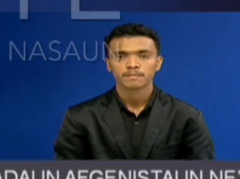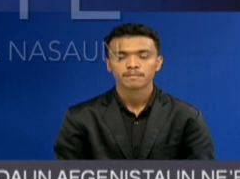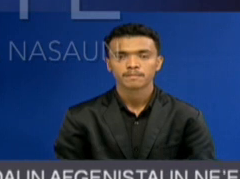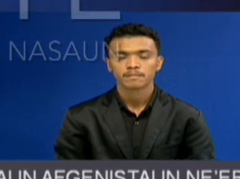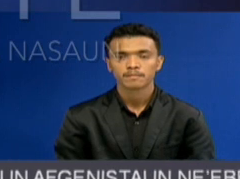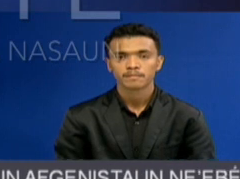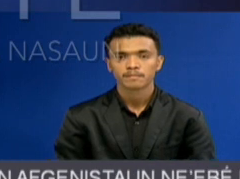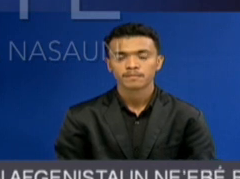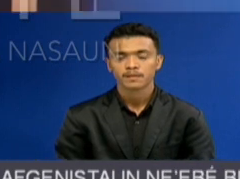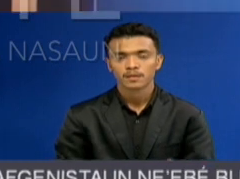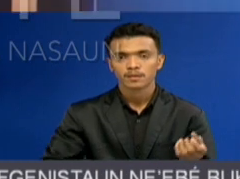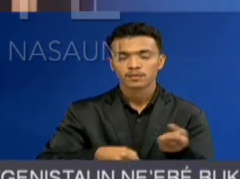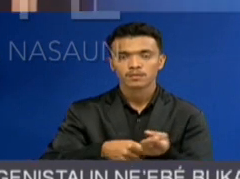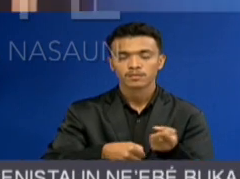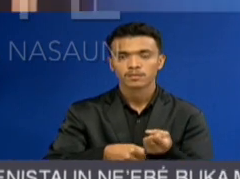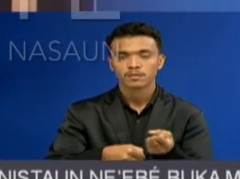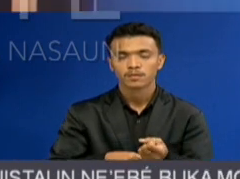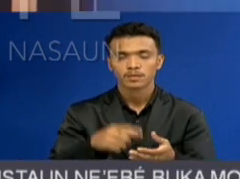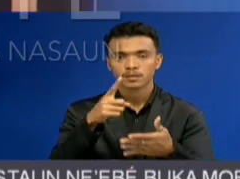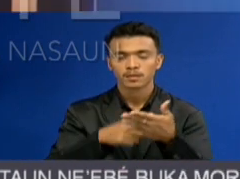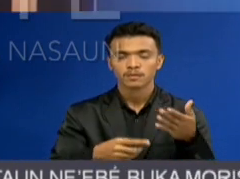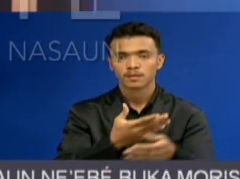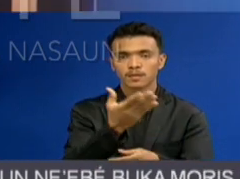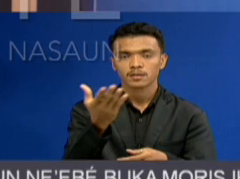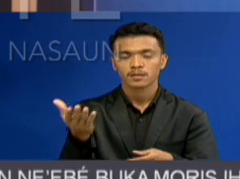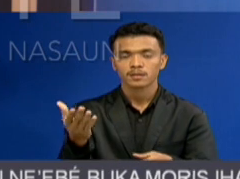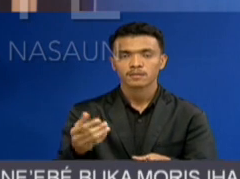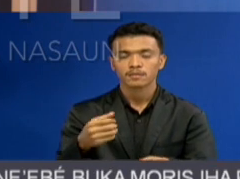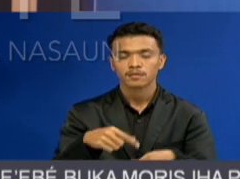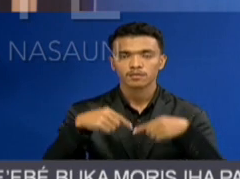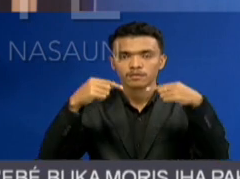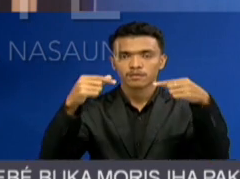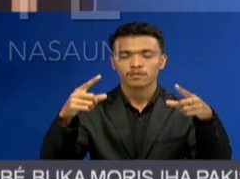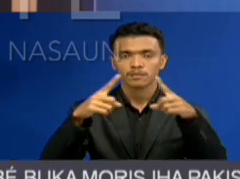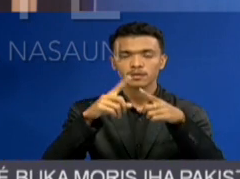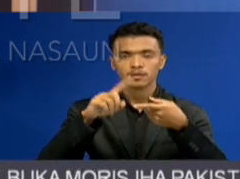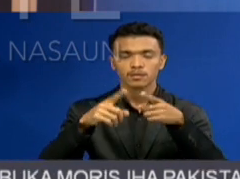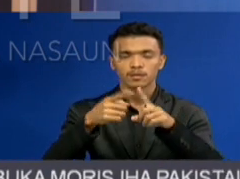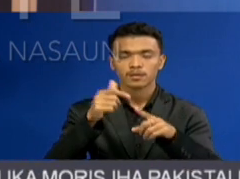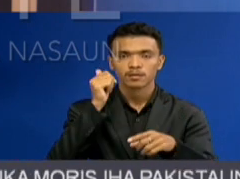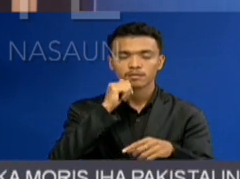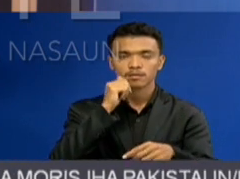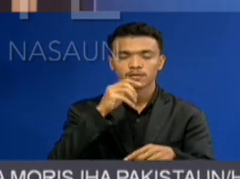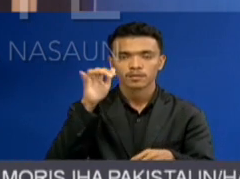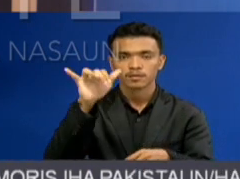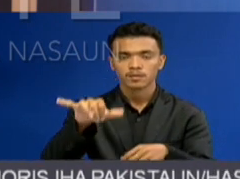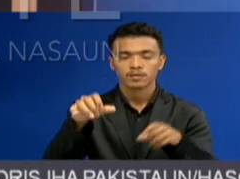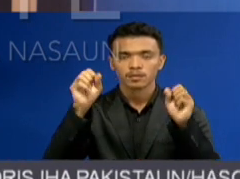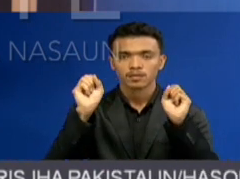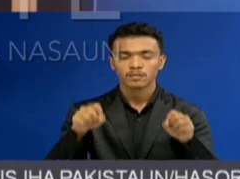eleição. Motivação no encorajamento sairma durante eita botira foba iha feto maluk sira atu nune sira mos bele